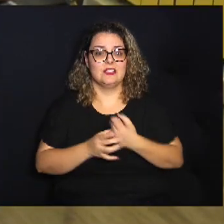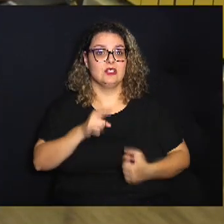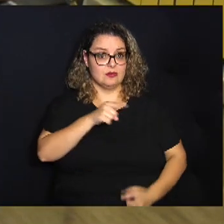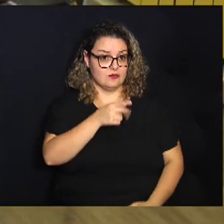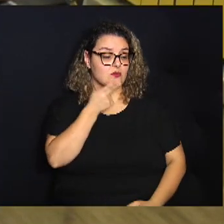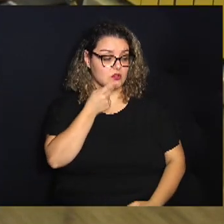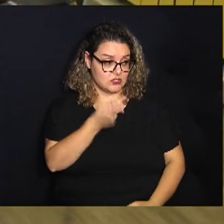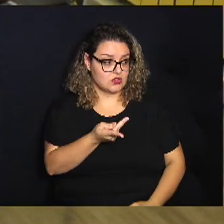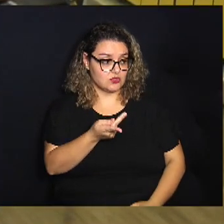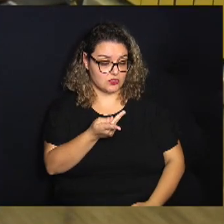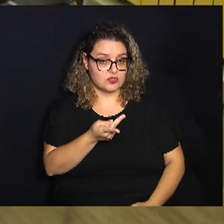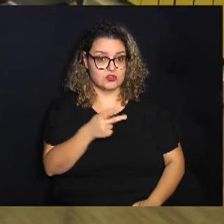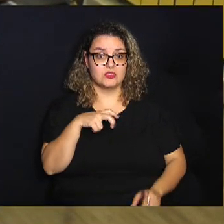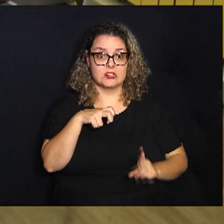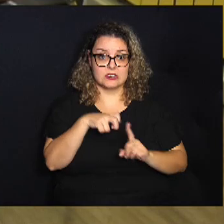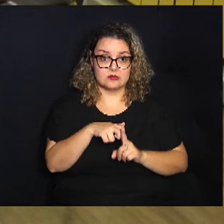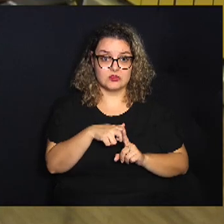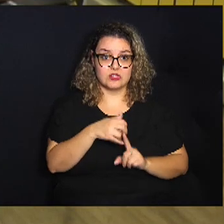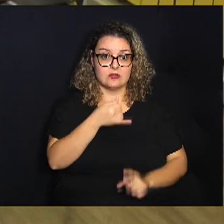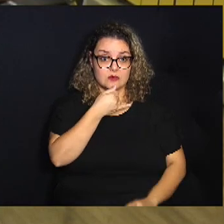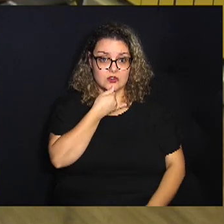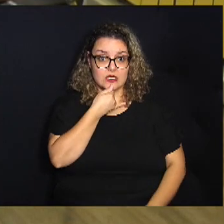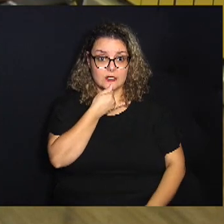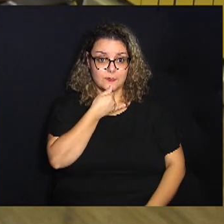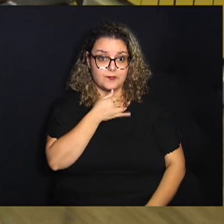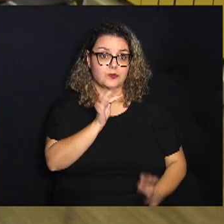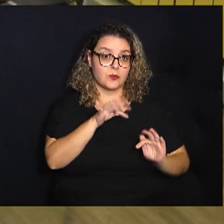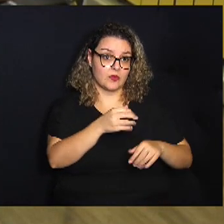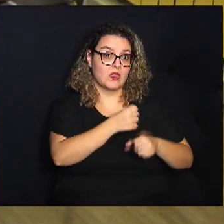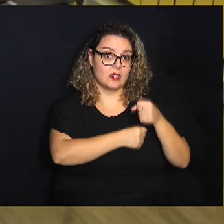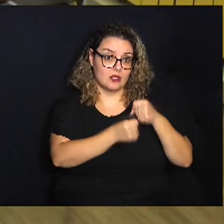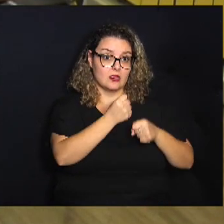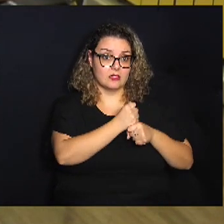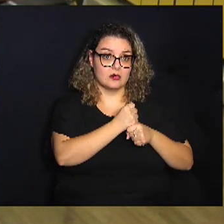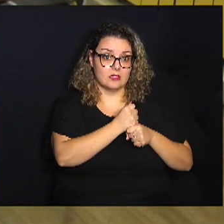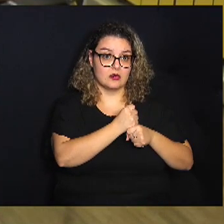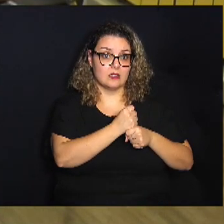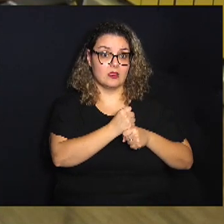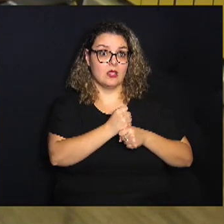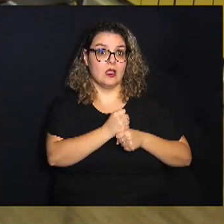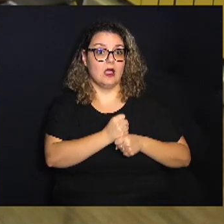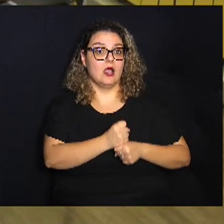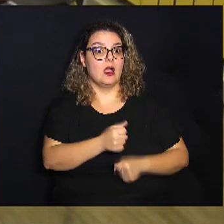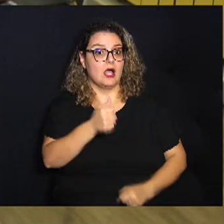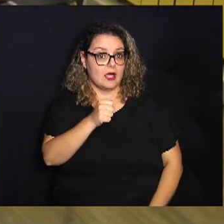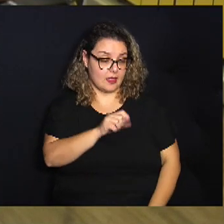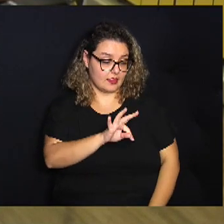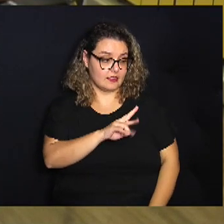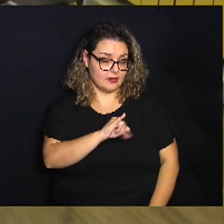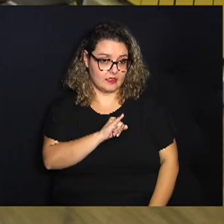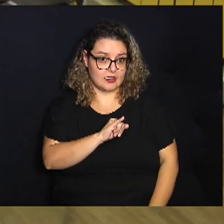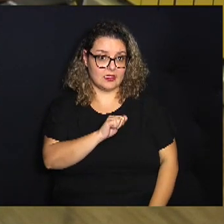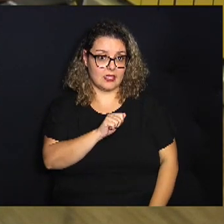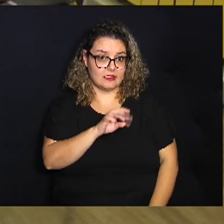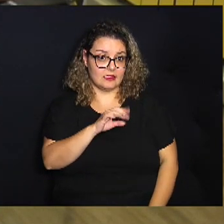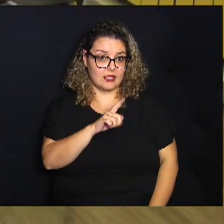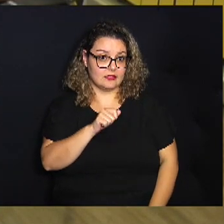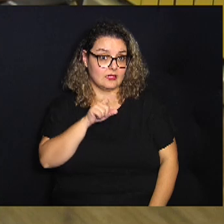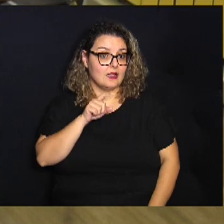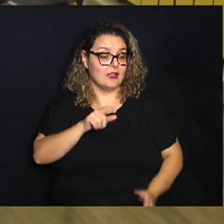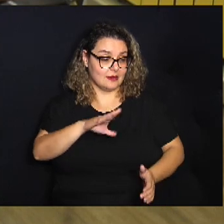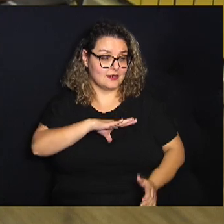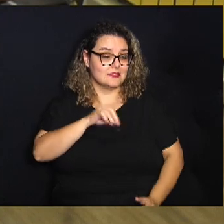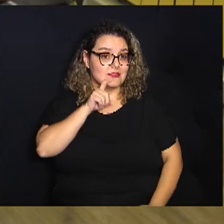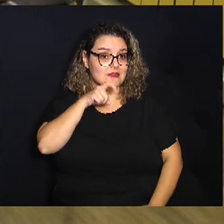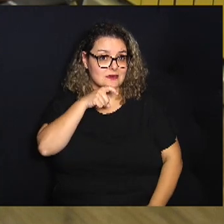citou da questão de acidentes. Infelizmente, no final do ano passado, a minha conterrânea de Araras, a triatleta Luísa Batista, sofreu um acidente. Ela